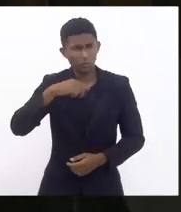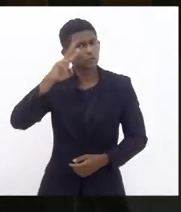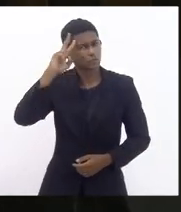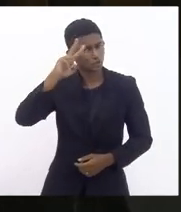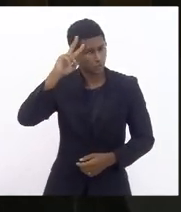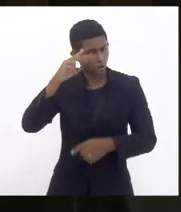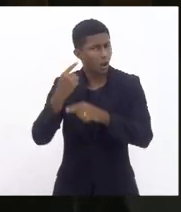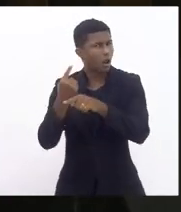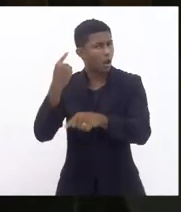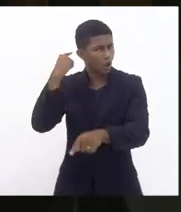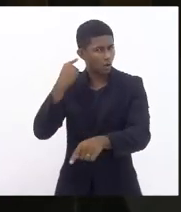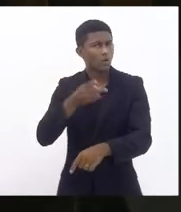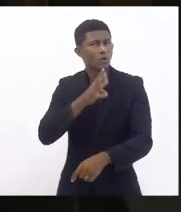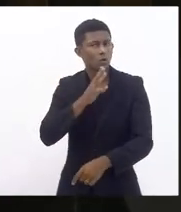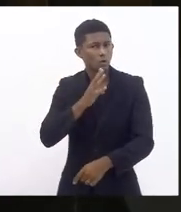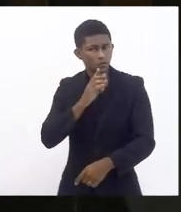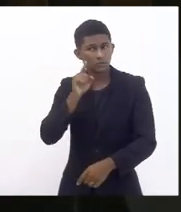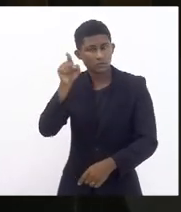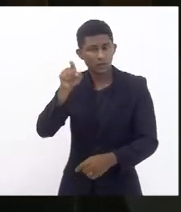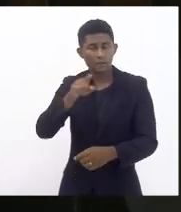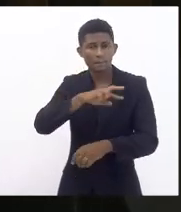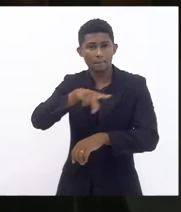da Revolução Russa.